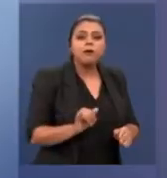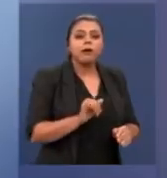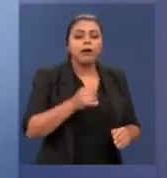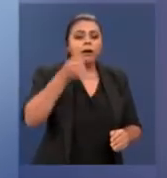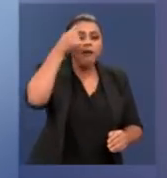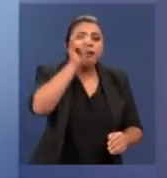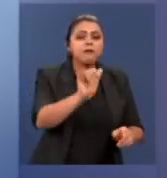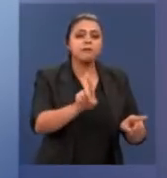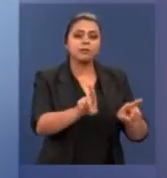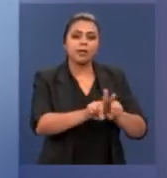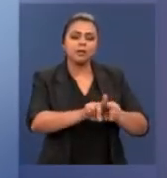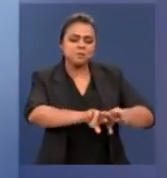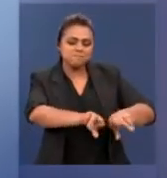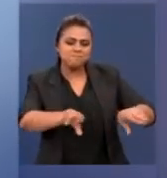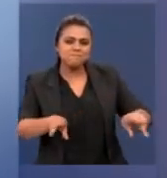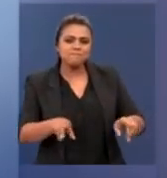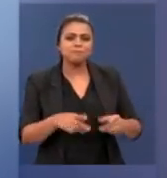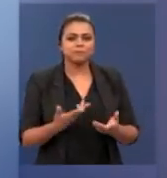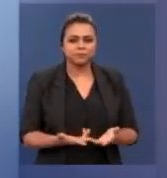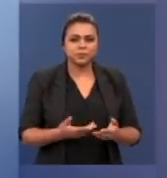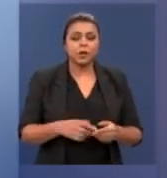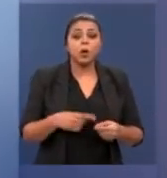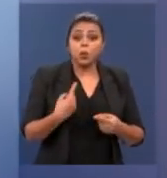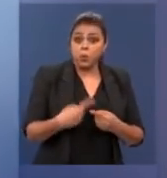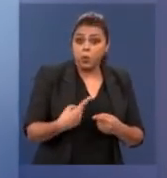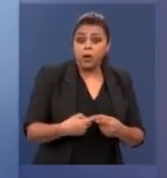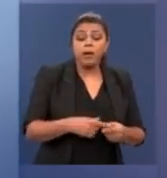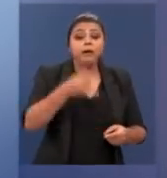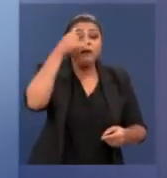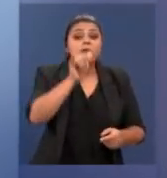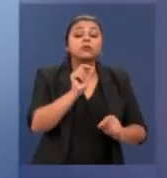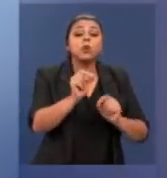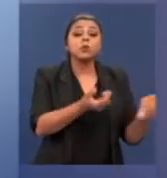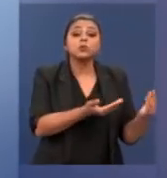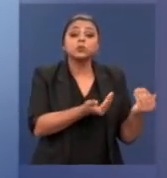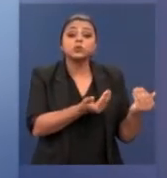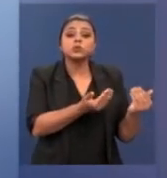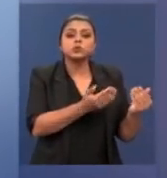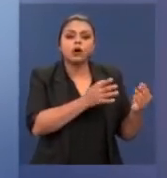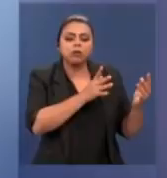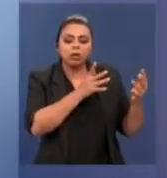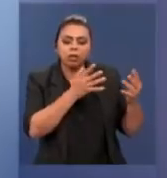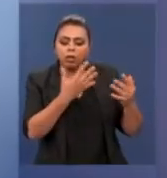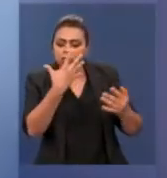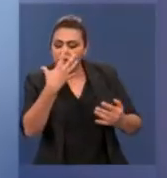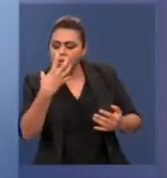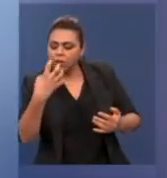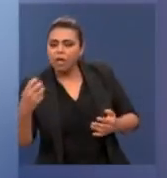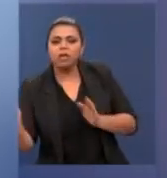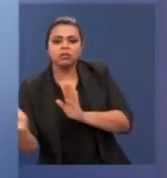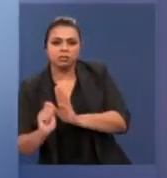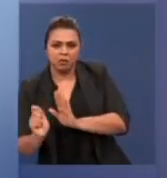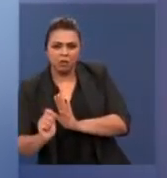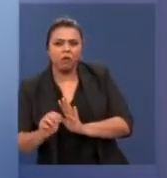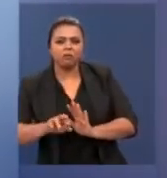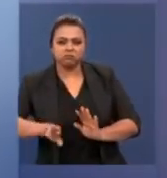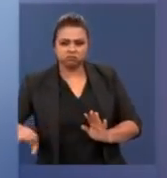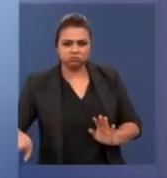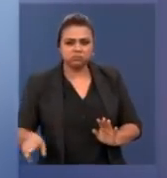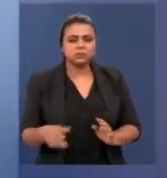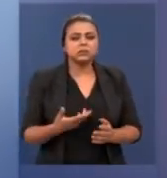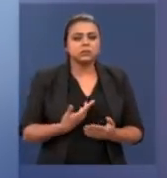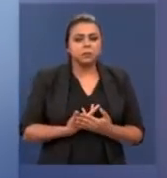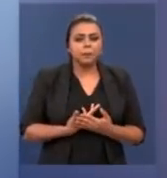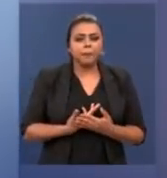das nossas escolas no trabalho de prevenção do forte para evitar que a juventude vá para o mundo das drogas é inacreditável